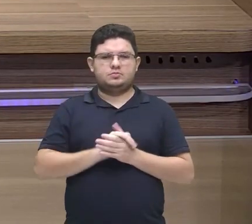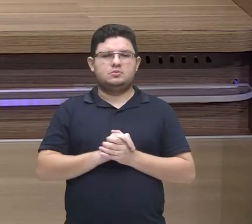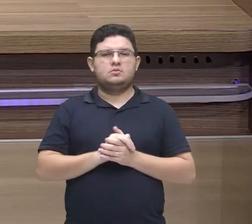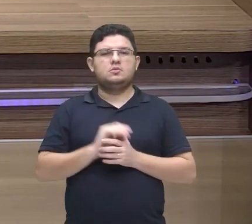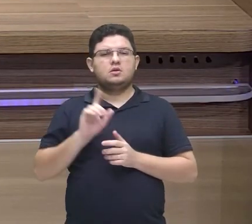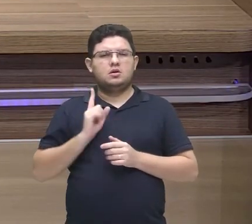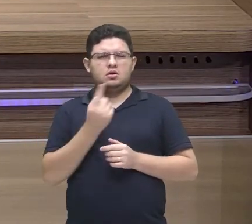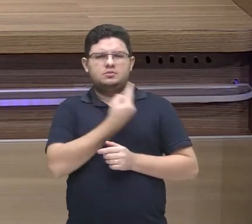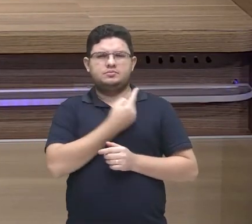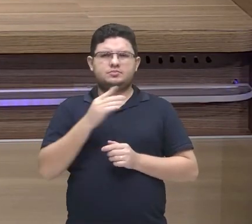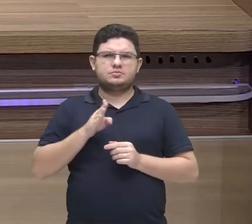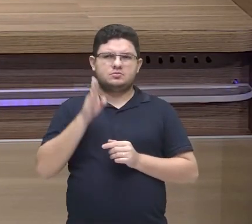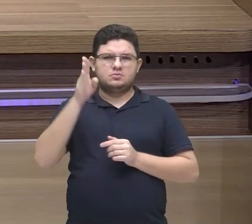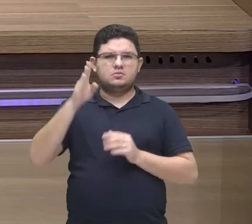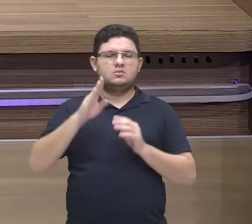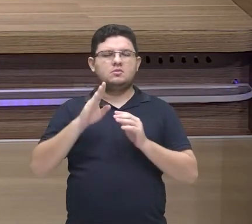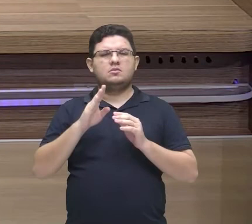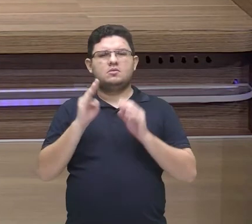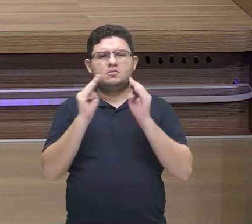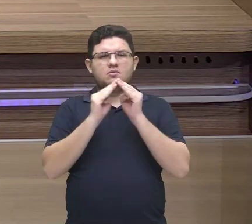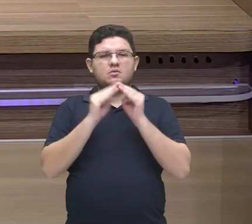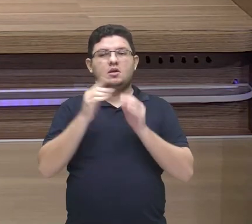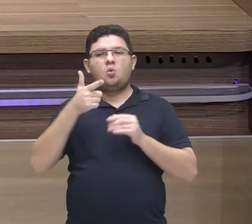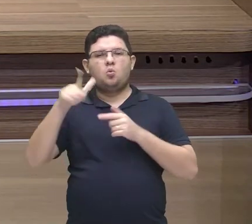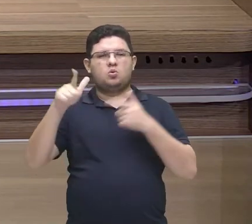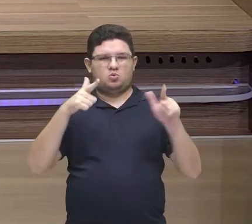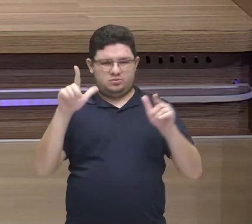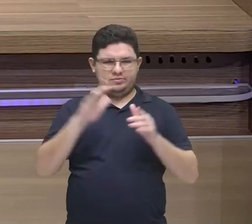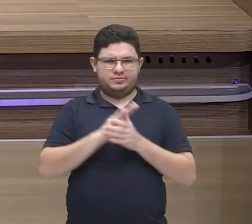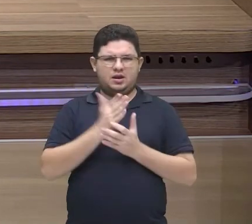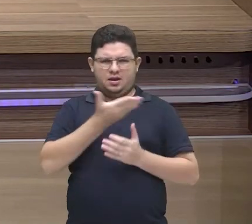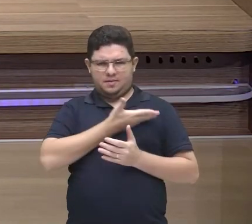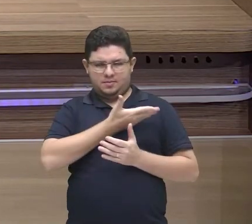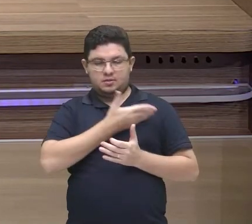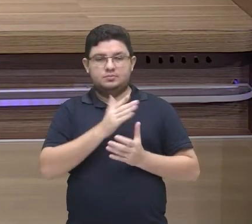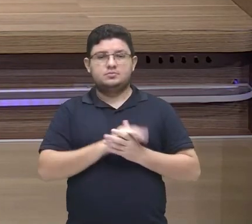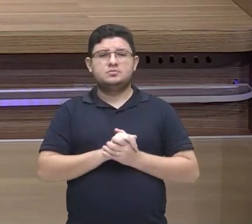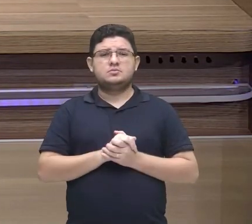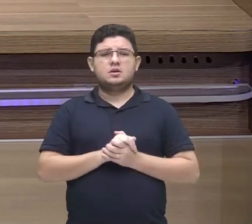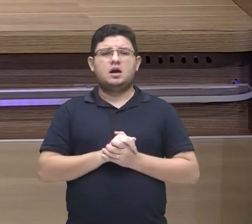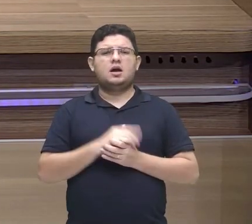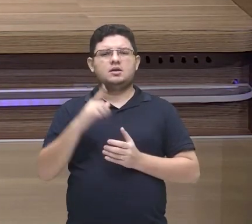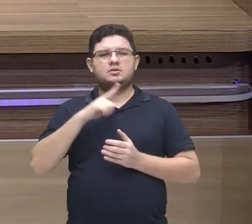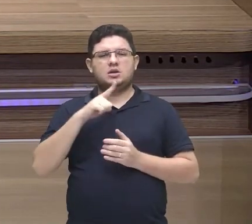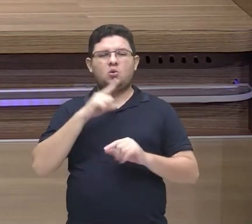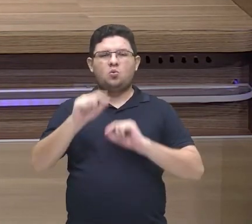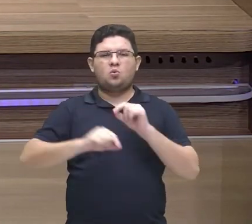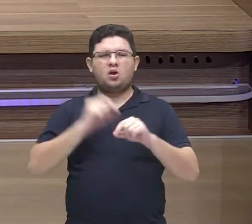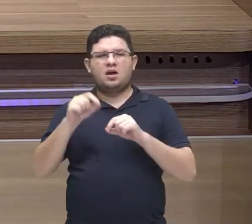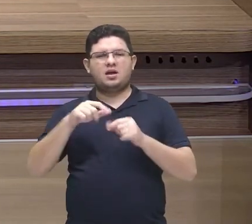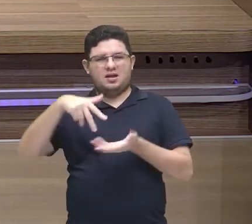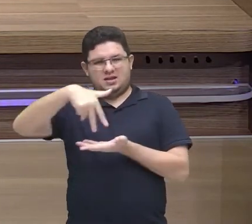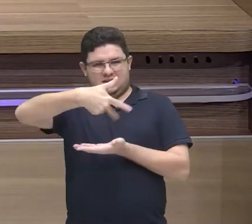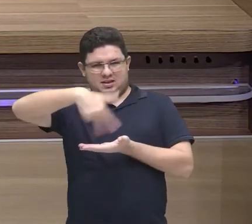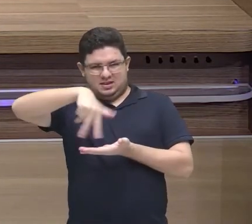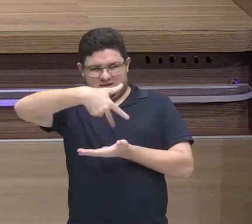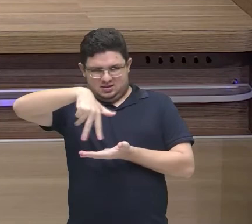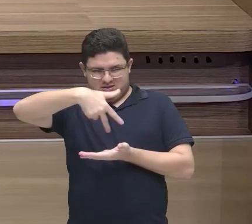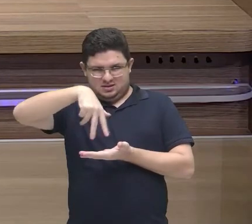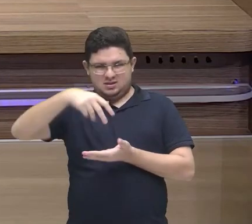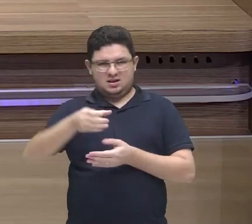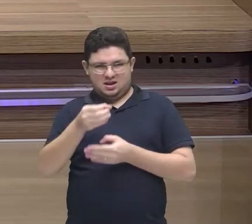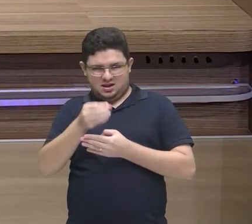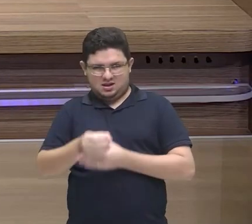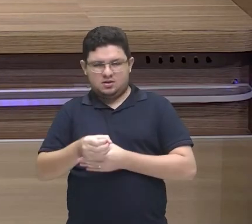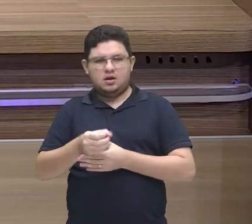nossos e tinha a dança da garrafa. A criança tinha 3 anos. Aí, mostra aí pro titio a dança da garrafa. Aí a menina fazia